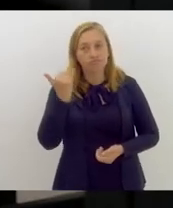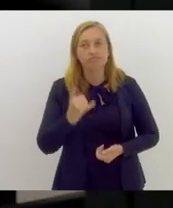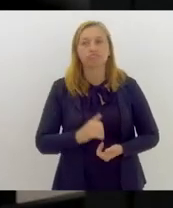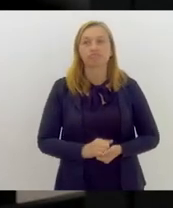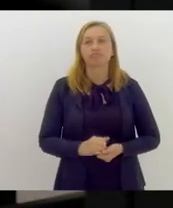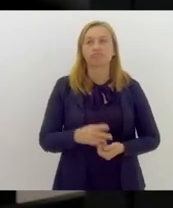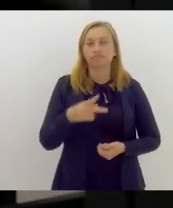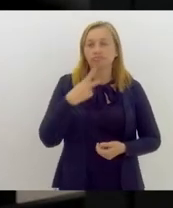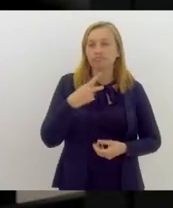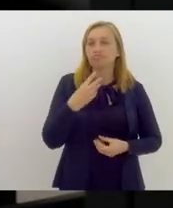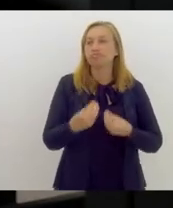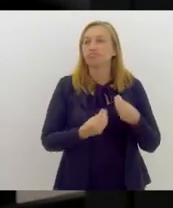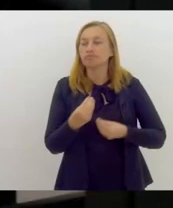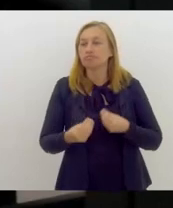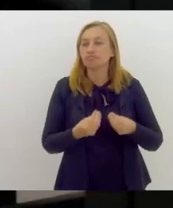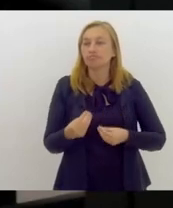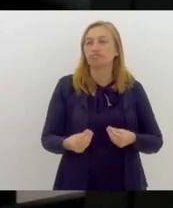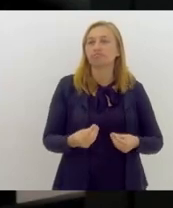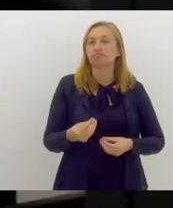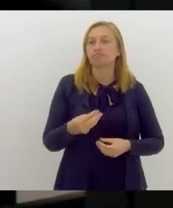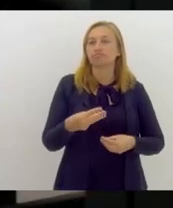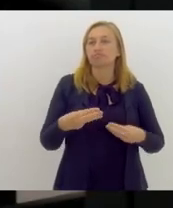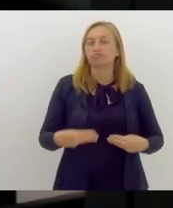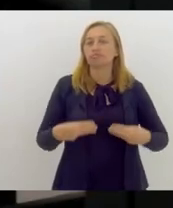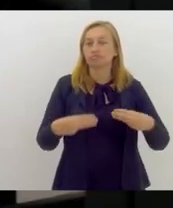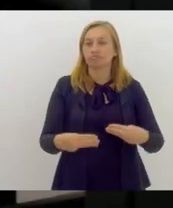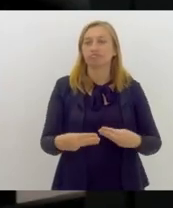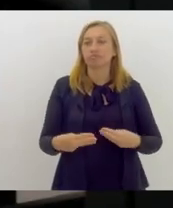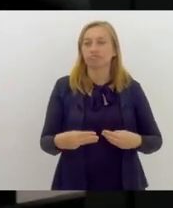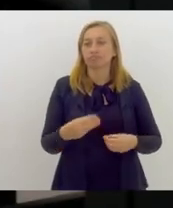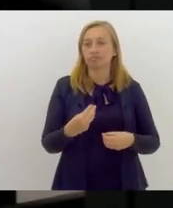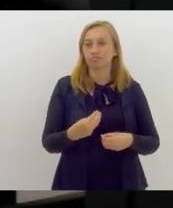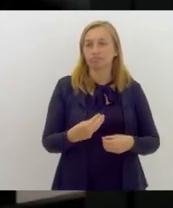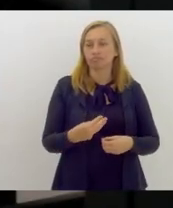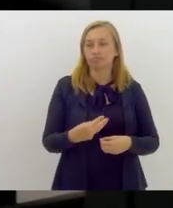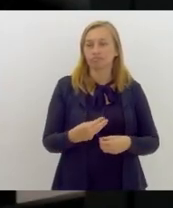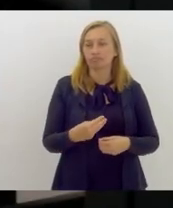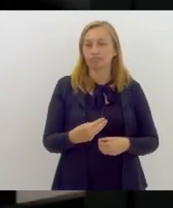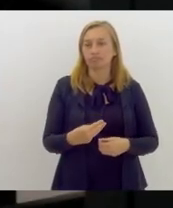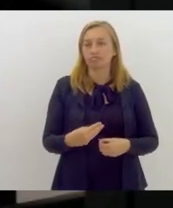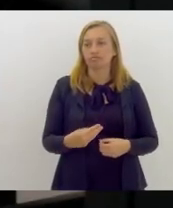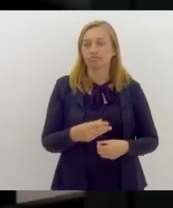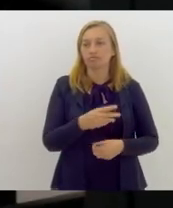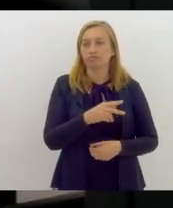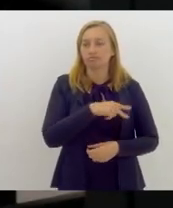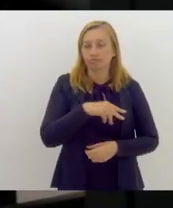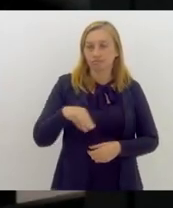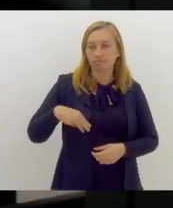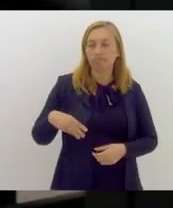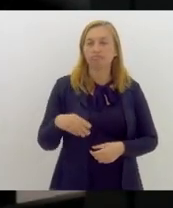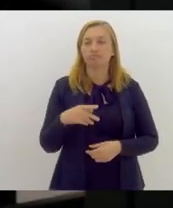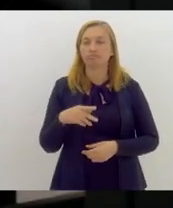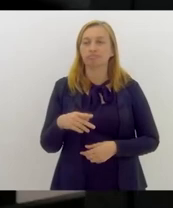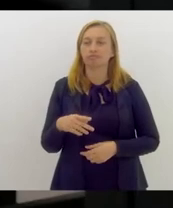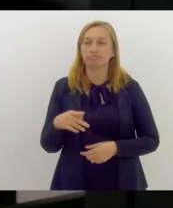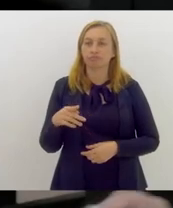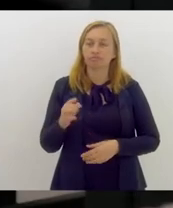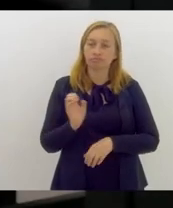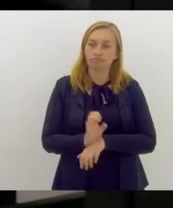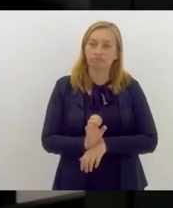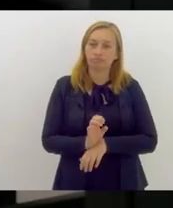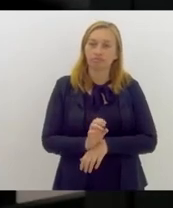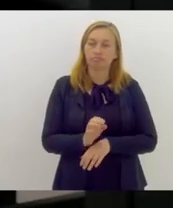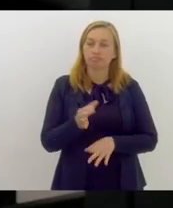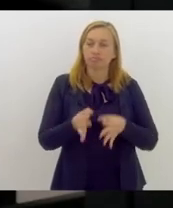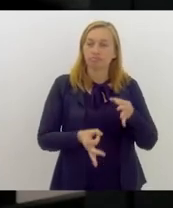pontuar como o ministério público estadual atua nesse caso existe uma sentença transitada em julgada de